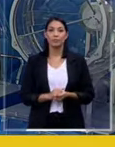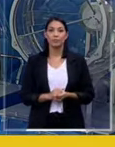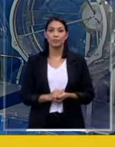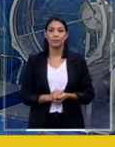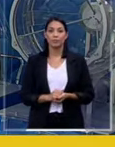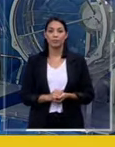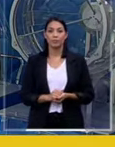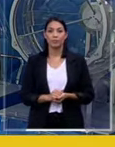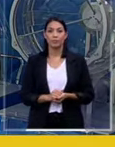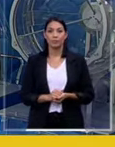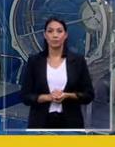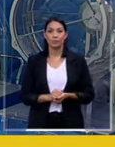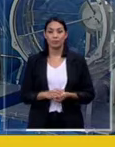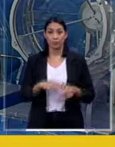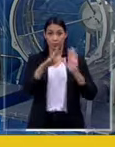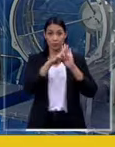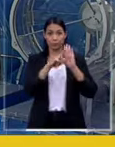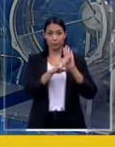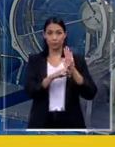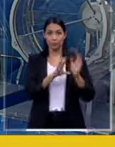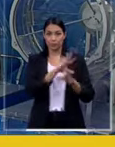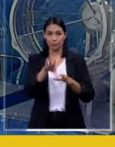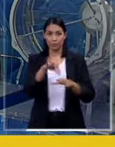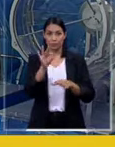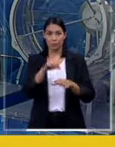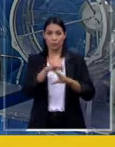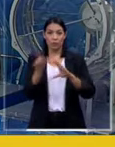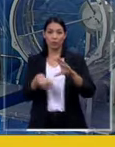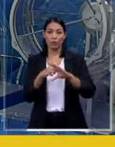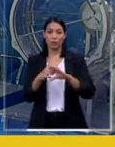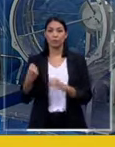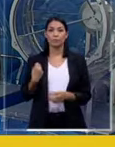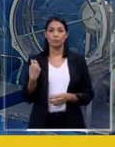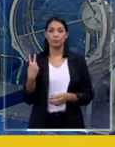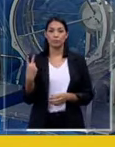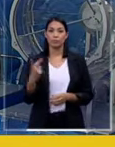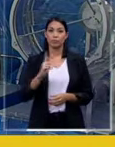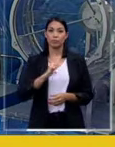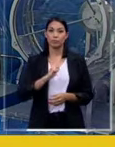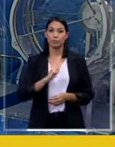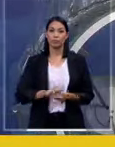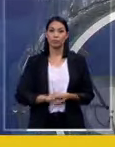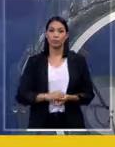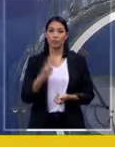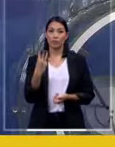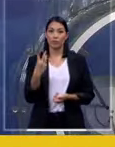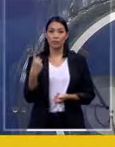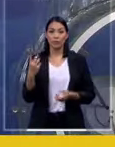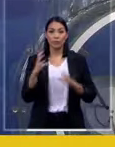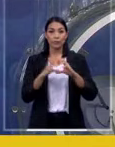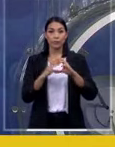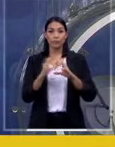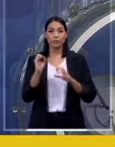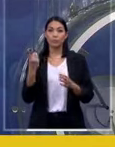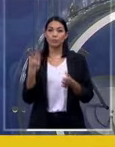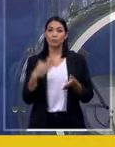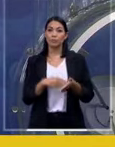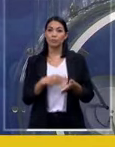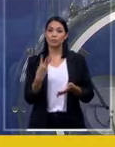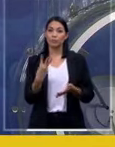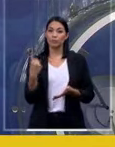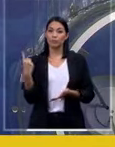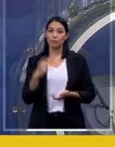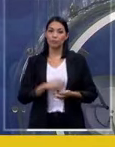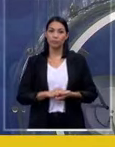lembrar rapidinho aí quais são as regras do sorteio. O globo de número 2, o seu suporte está abastecido com 31 bolas numeradas de 01 a